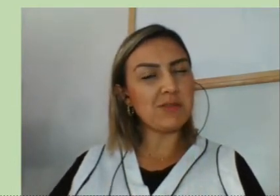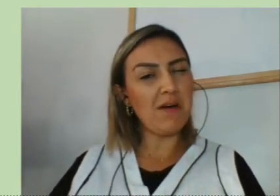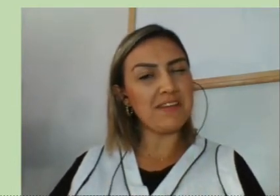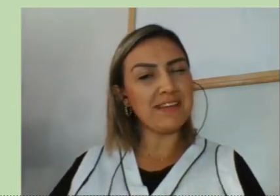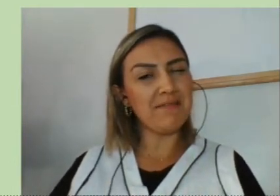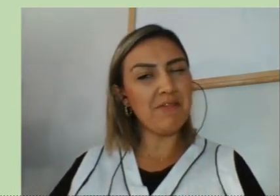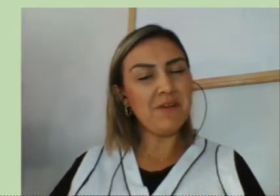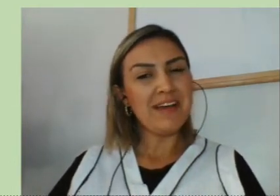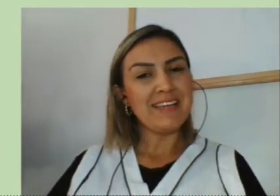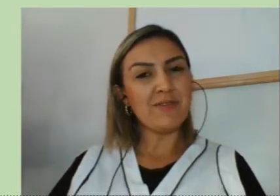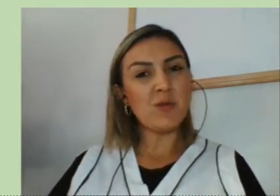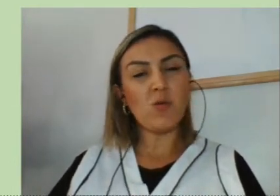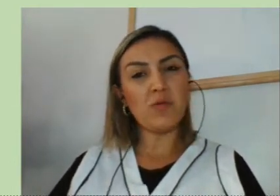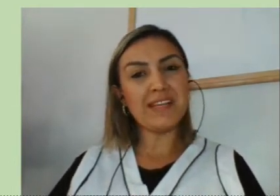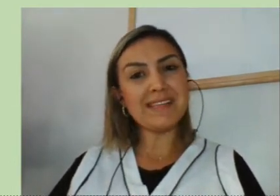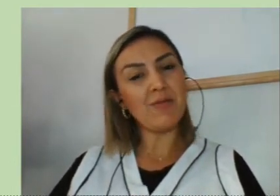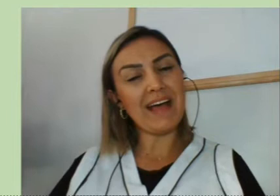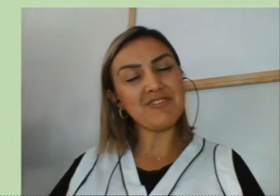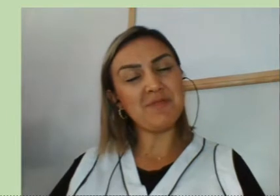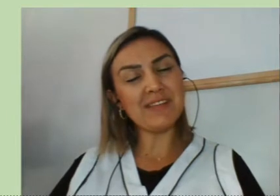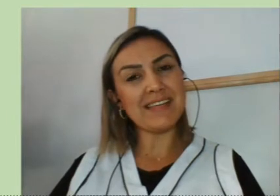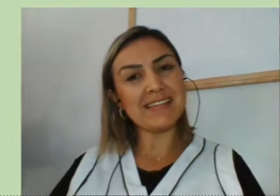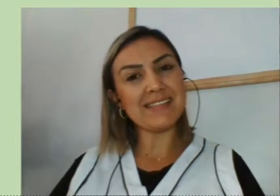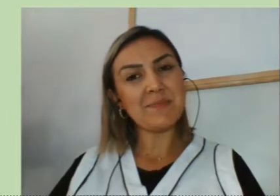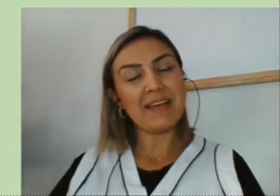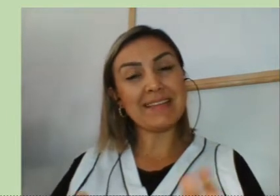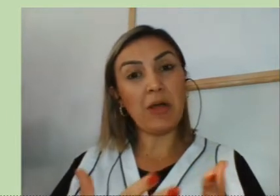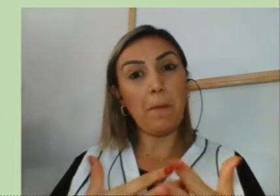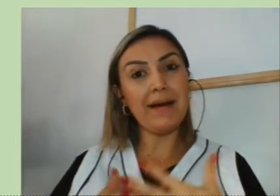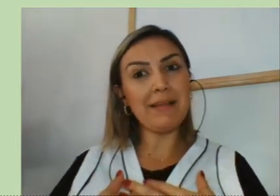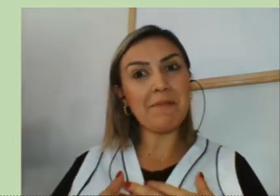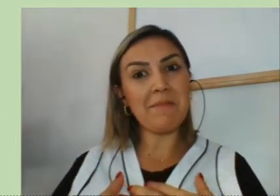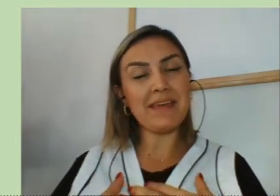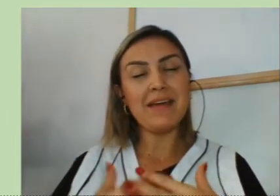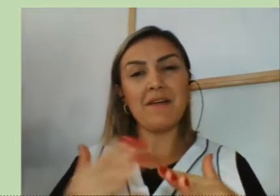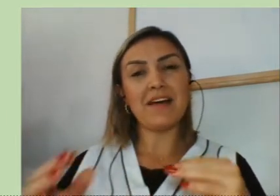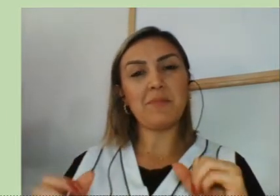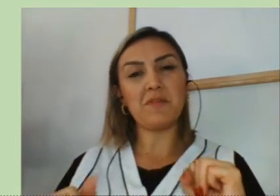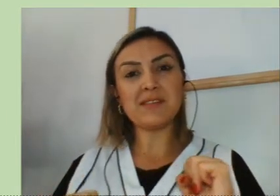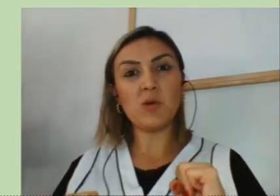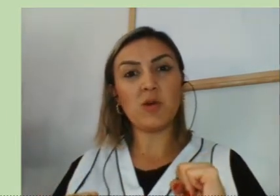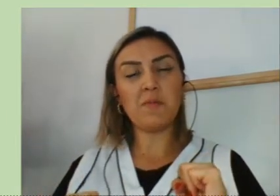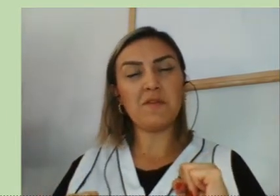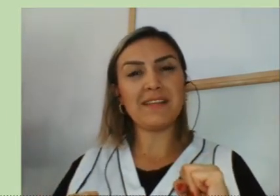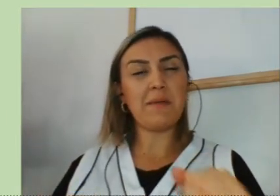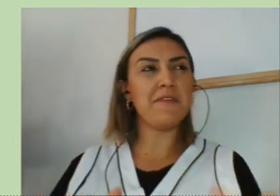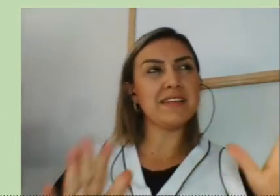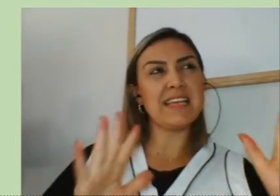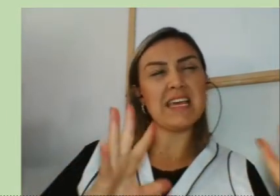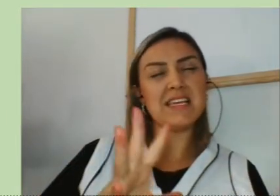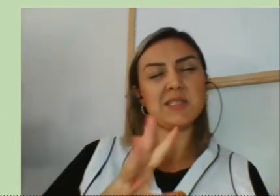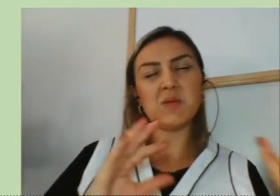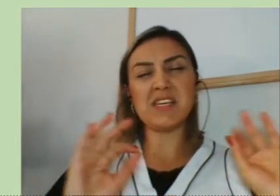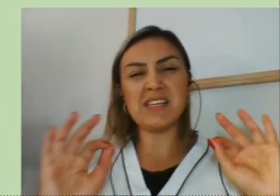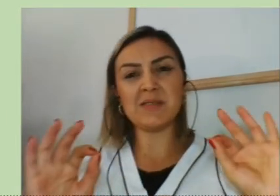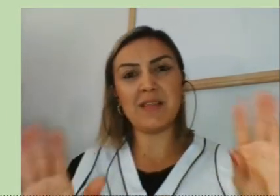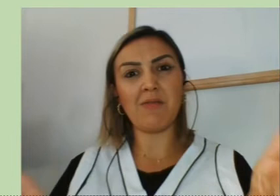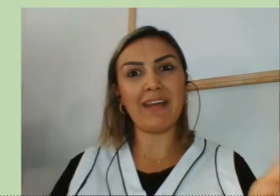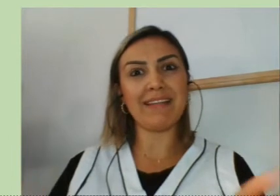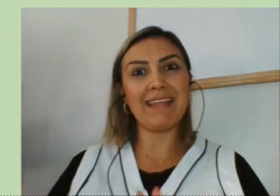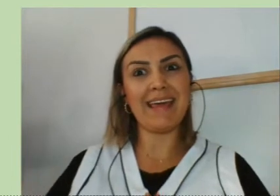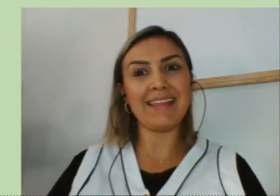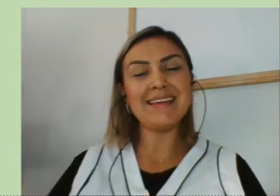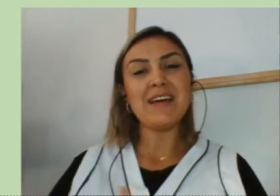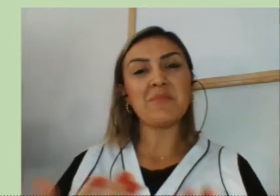pouquinho da sua vida, viu? E estou com muita saudade de vocês. Então, manda para mim, fala, professora, eu aproveitei para fazer isso e isso